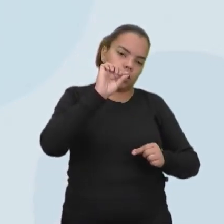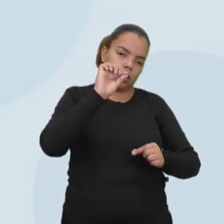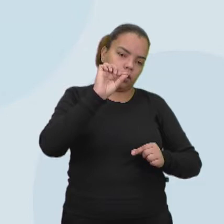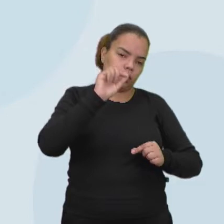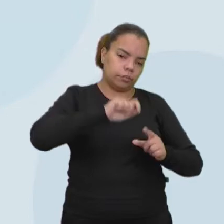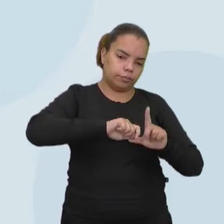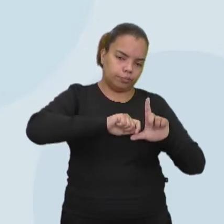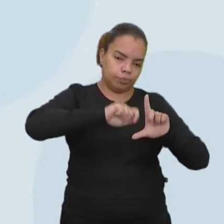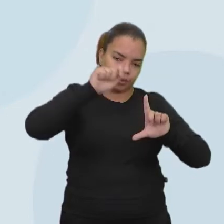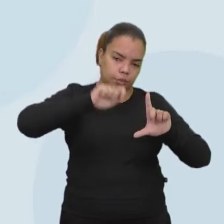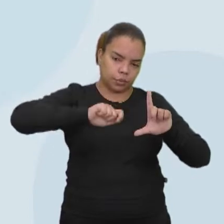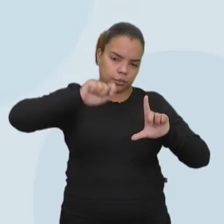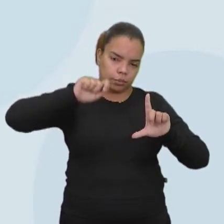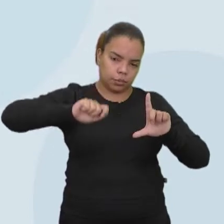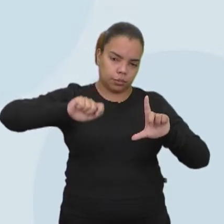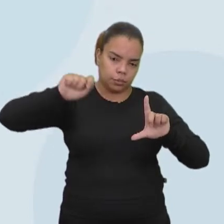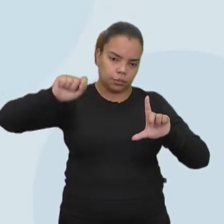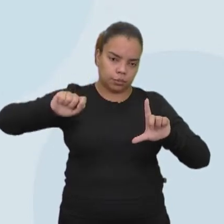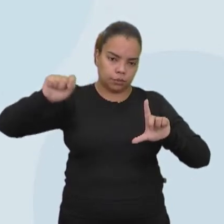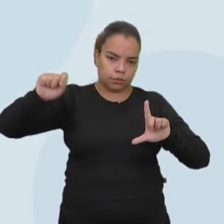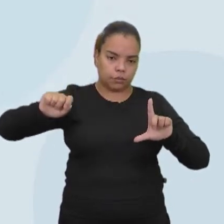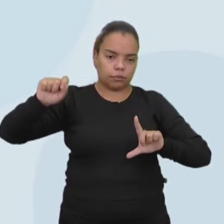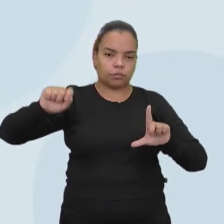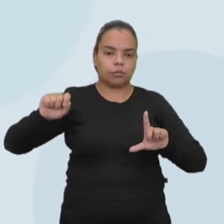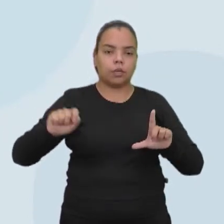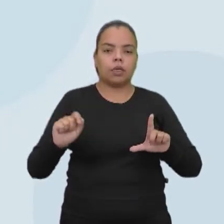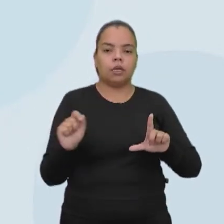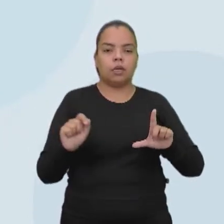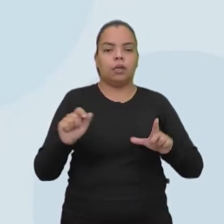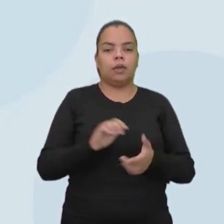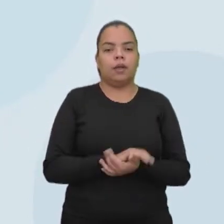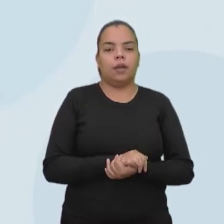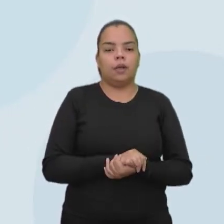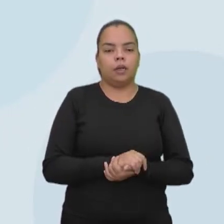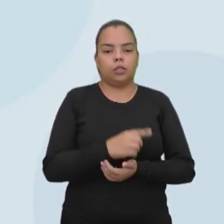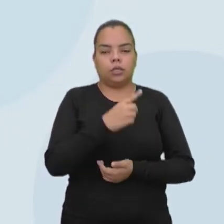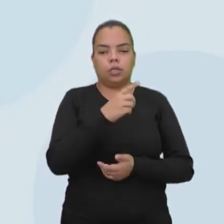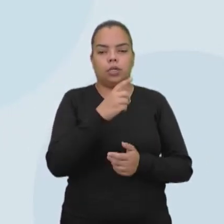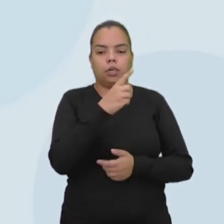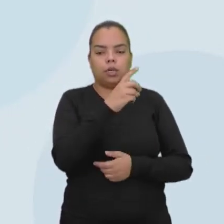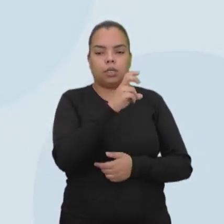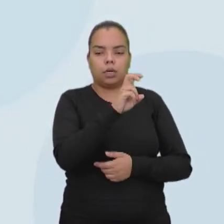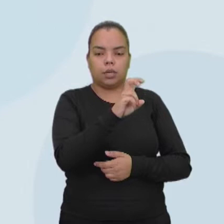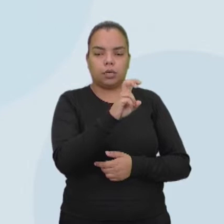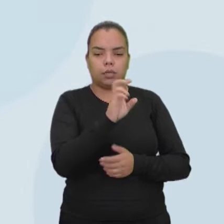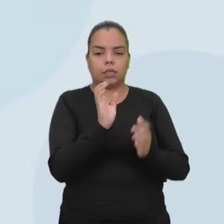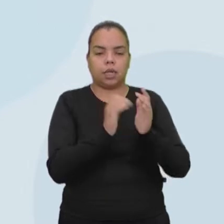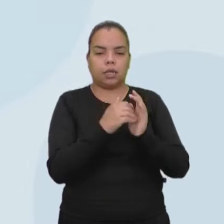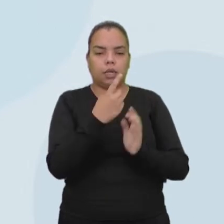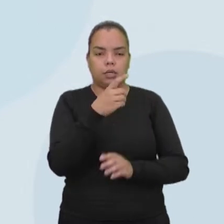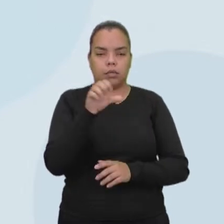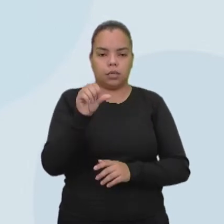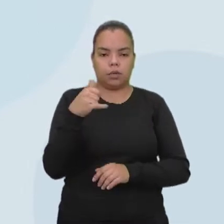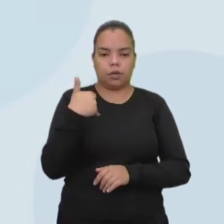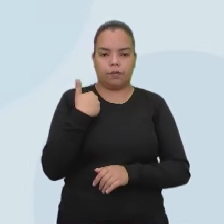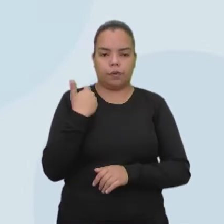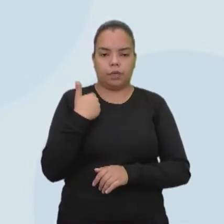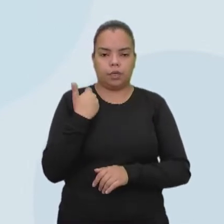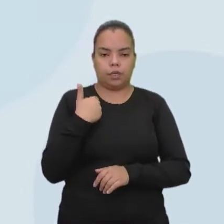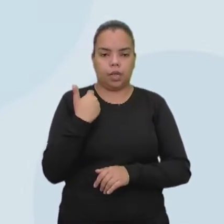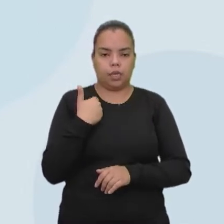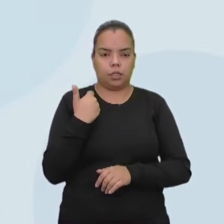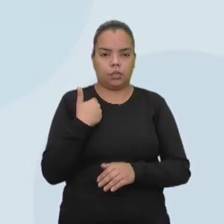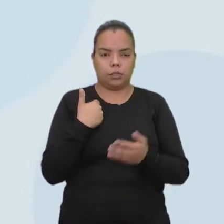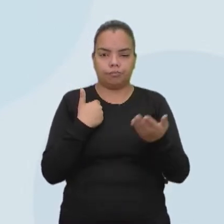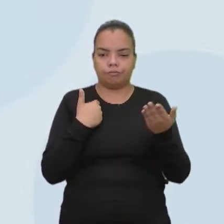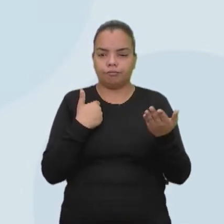em mulheres de 15 a 19 anos, aí, porque são de adolescentes, né, como está retratando aí, né,